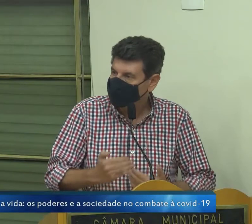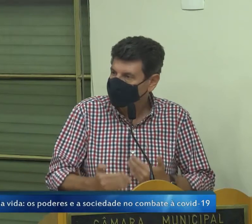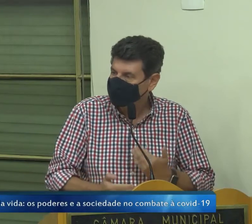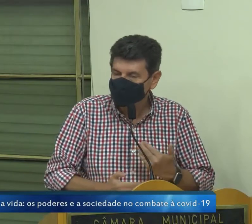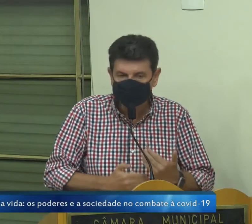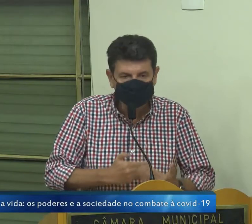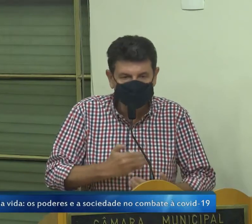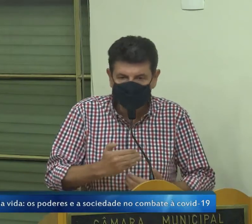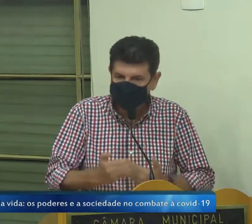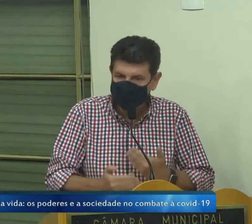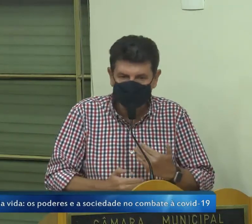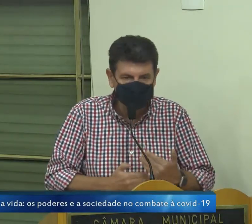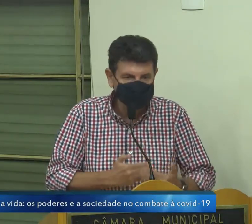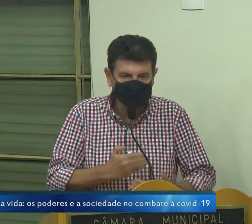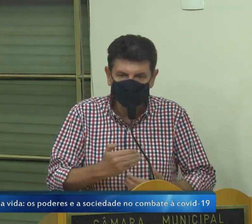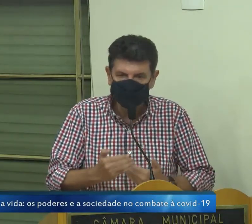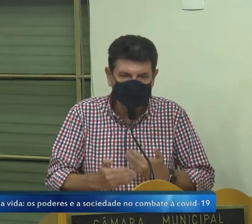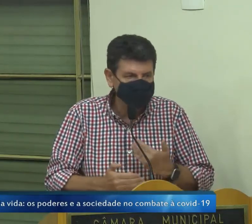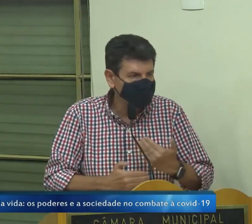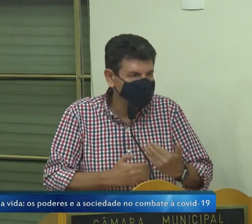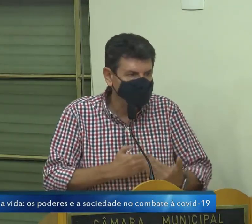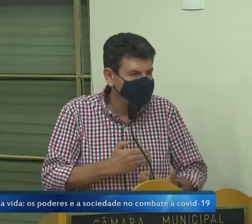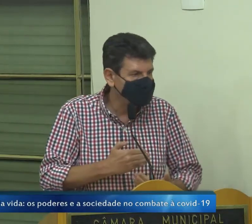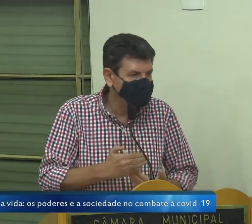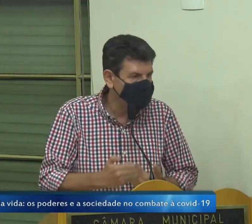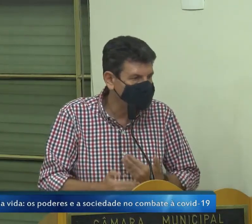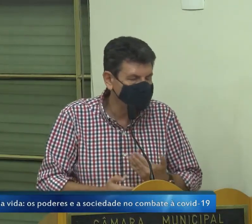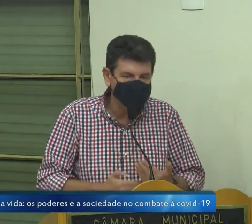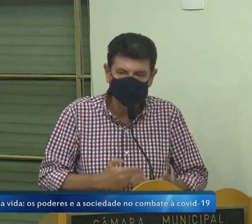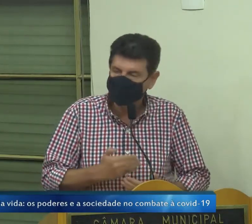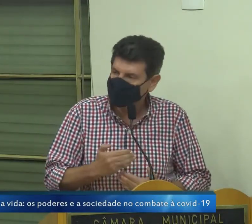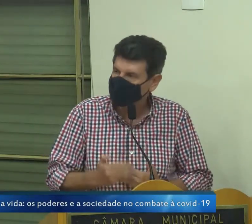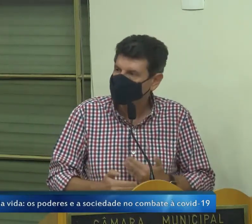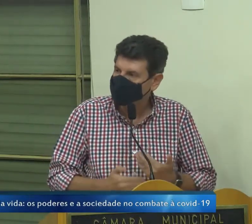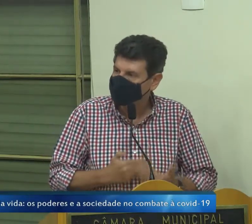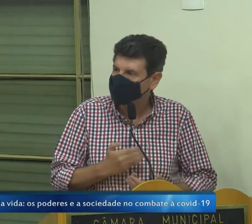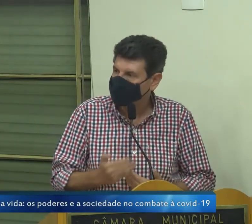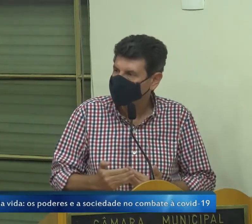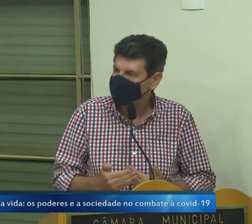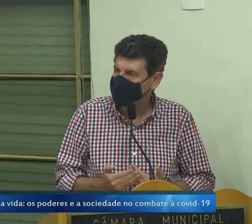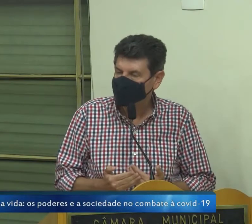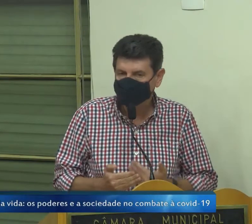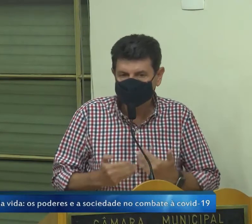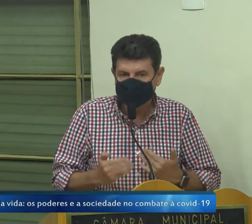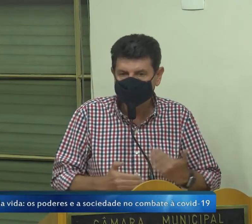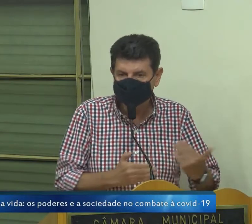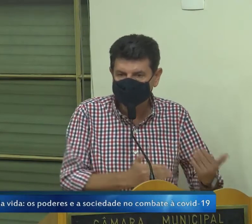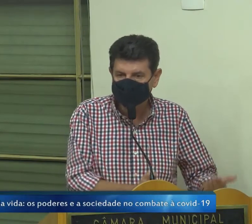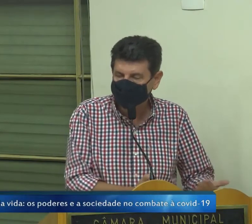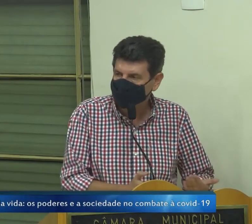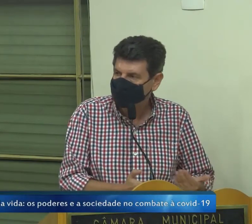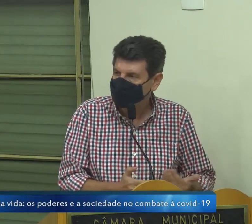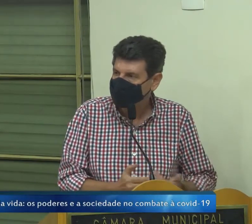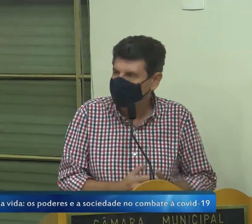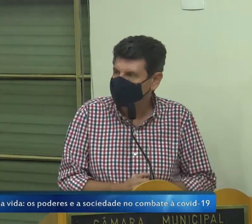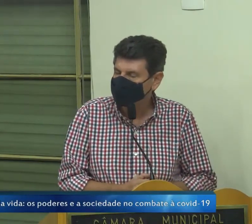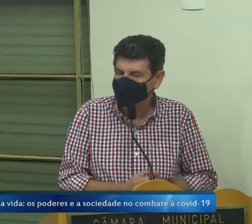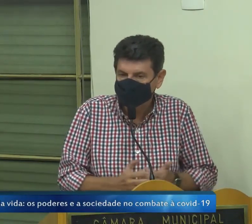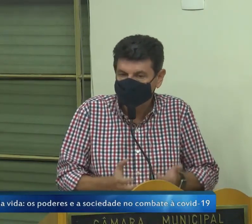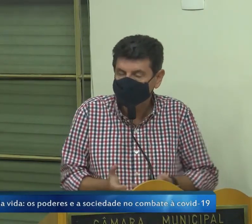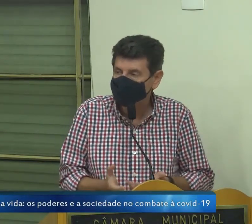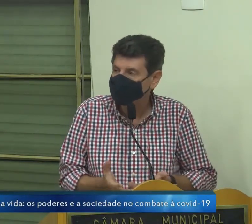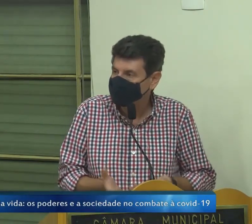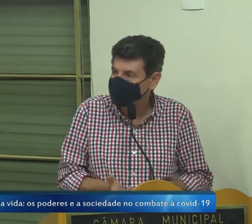está vendo que as pessoas, com o passar dos dias, elas não conseguem respeitar as regras que foram determinadas